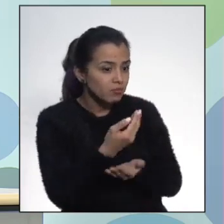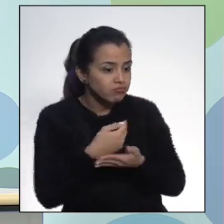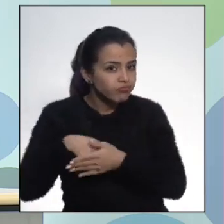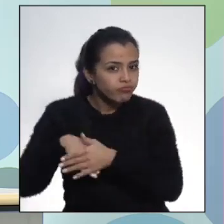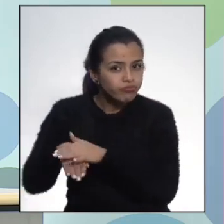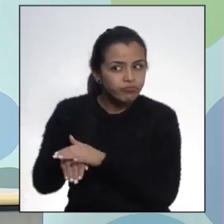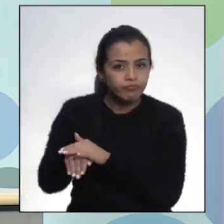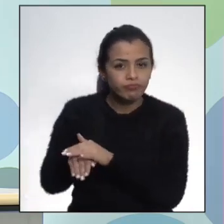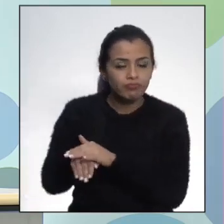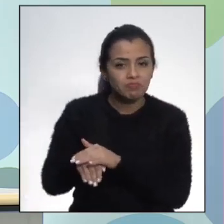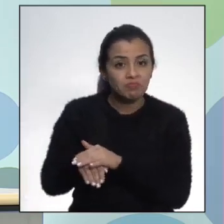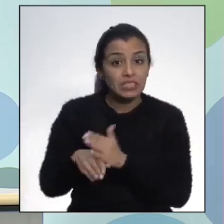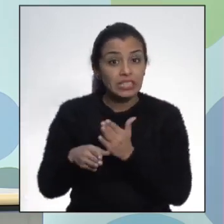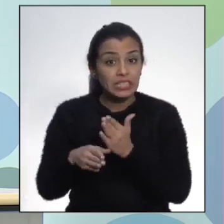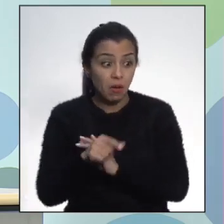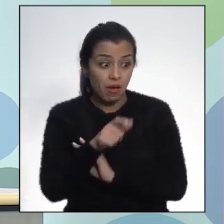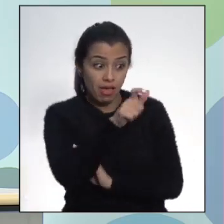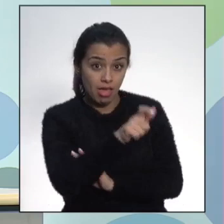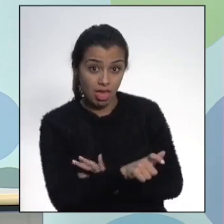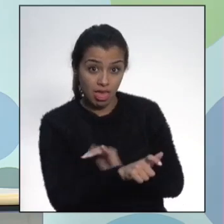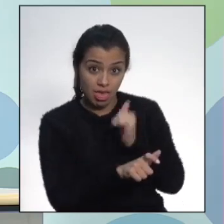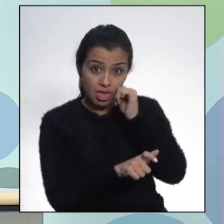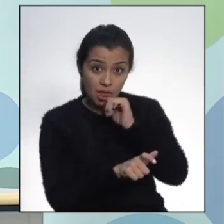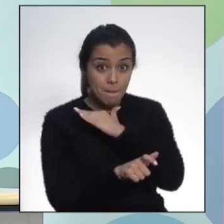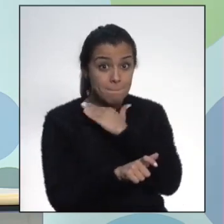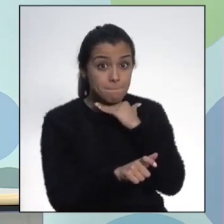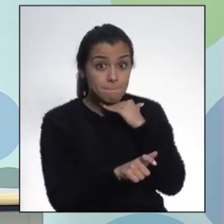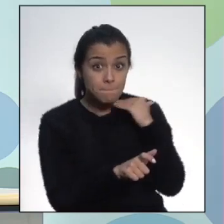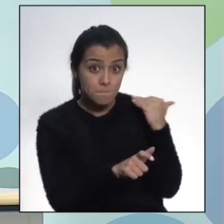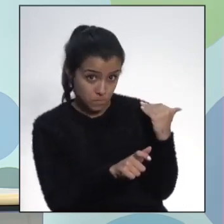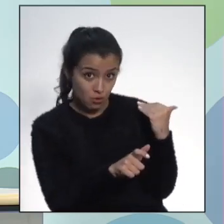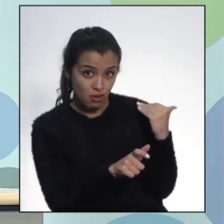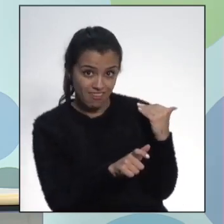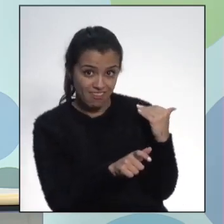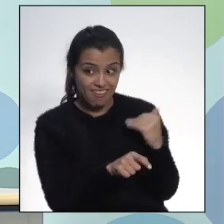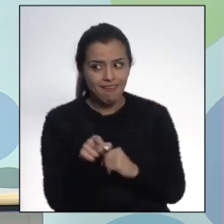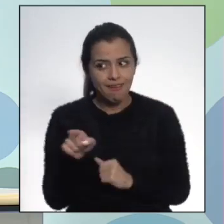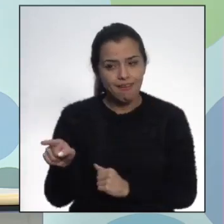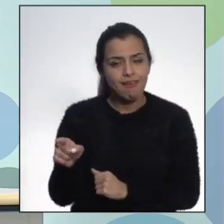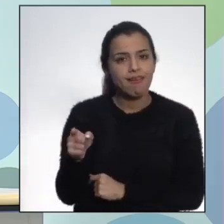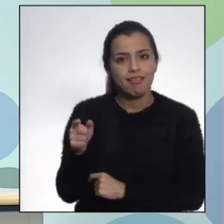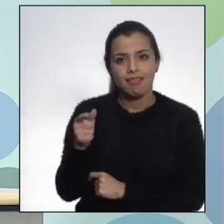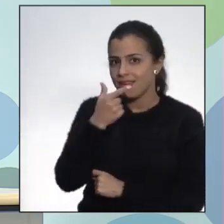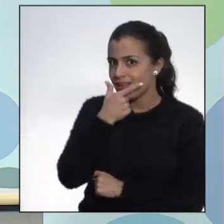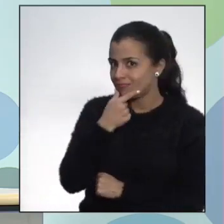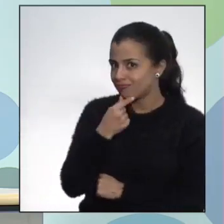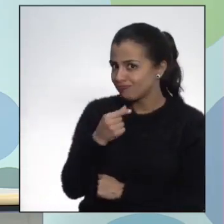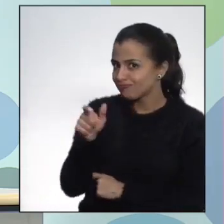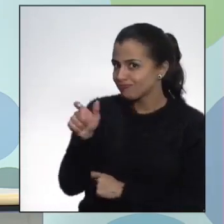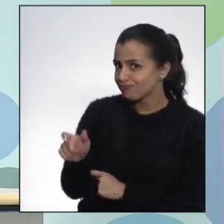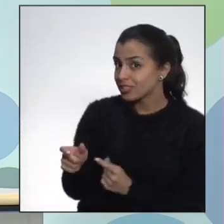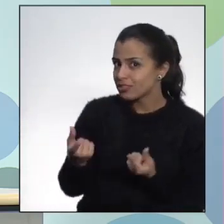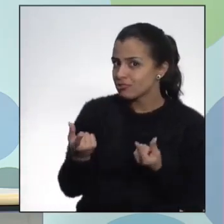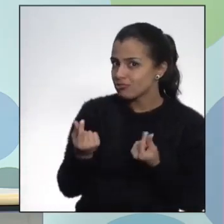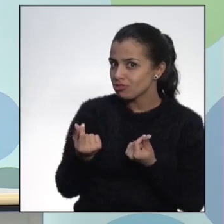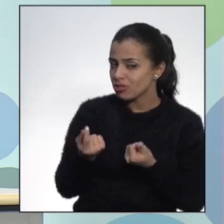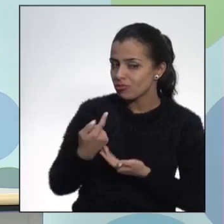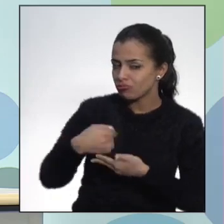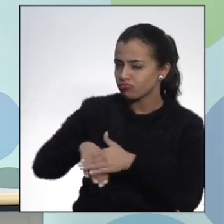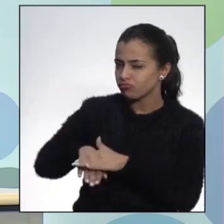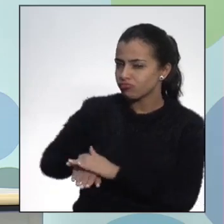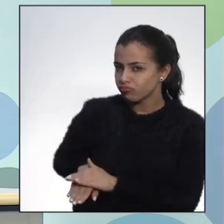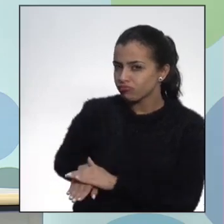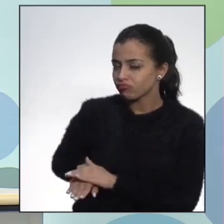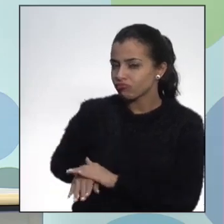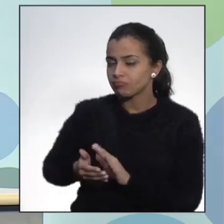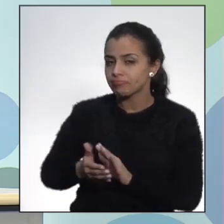partindo, ele enviuvando, ela obedecendo a ele, né? O dinheiro ficará todo com Ambrósio. O que acontece